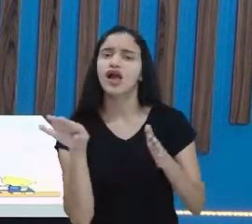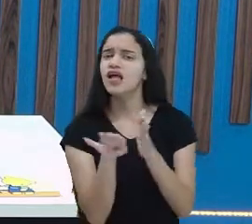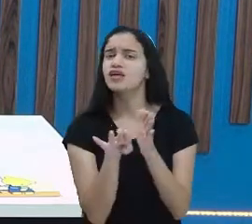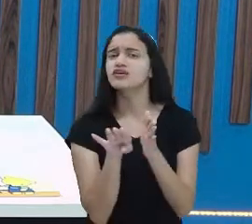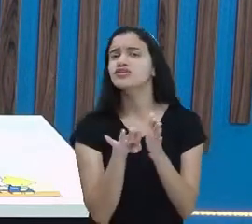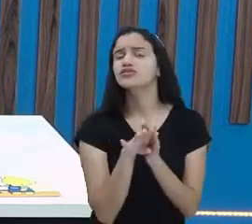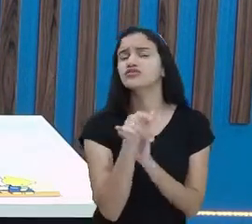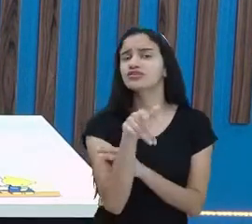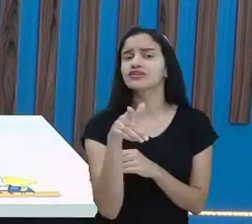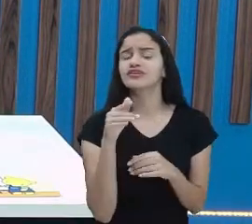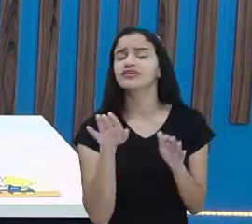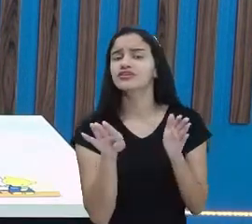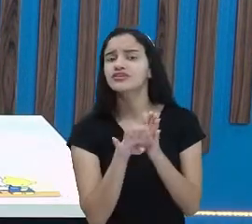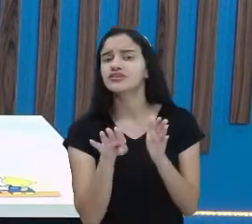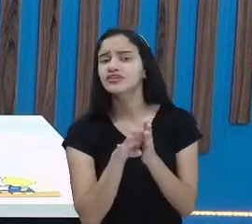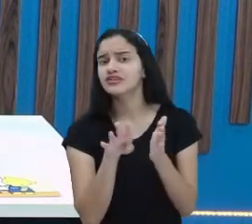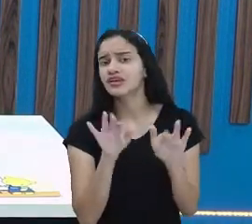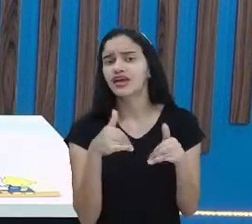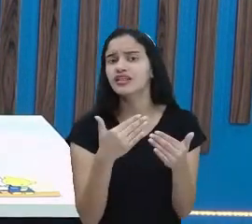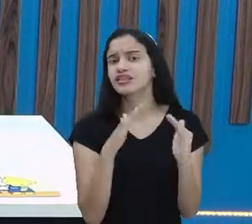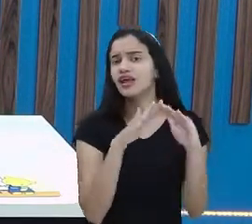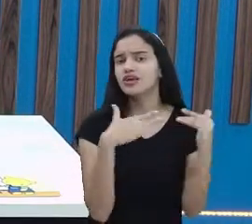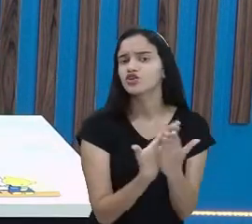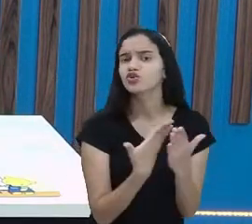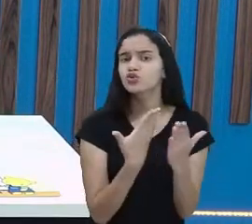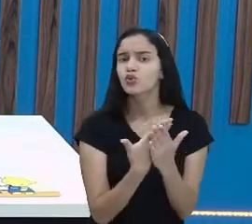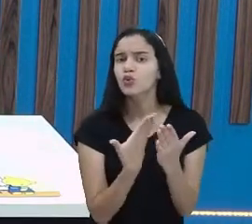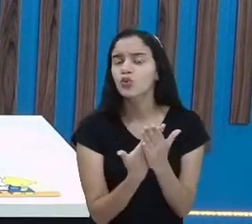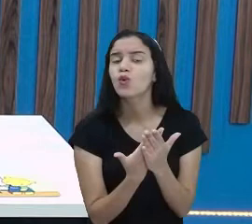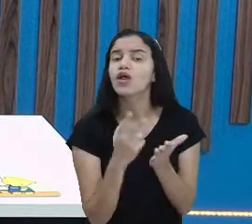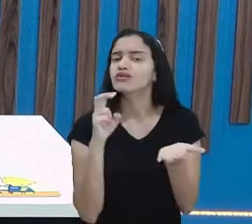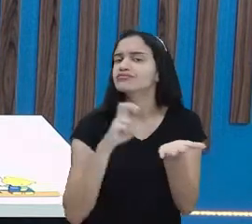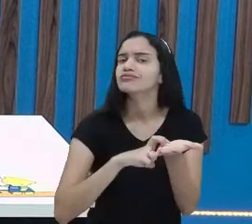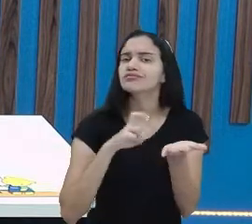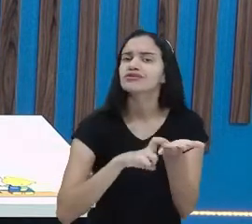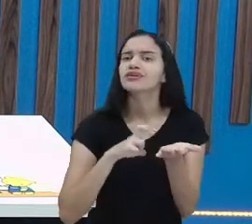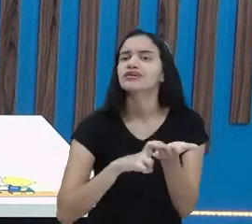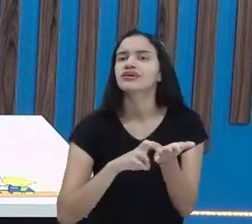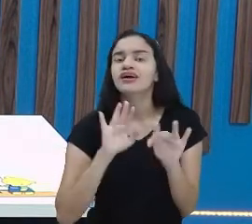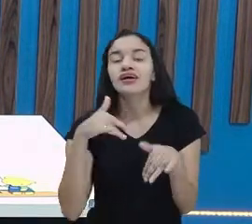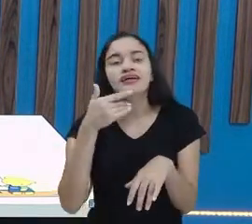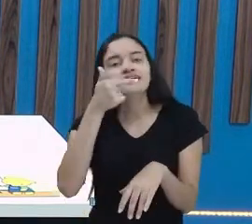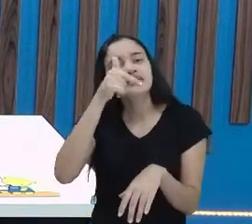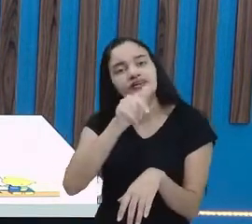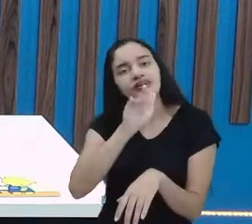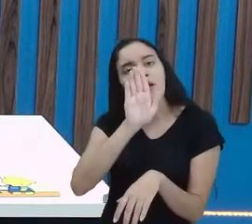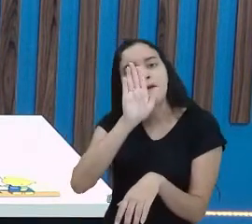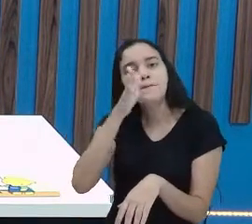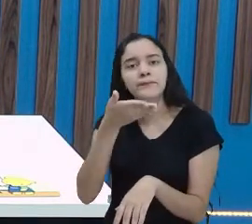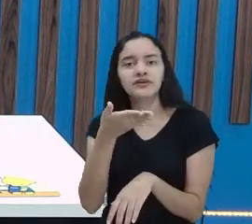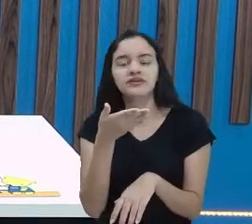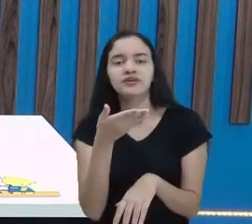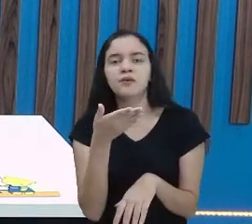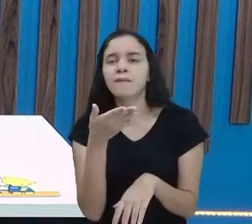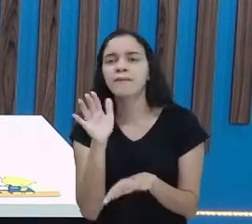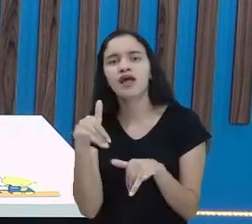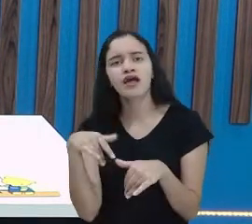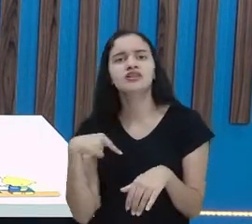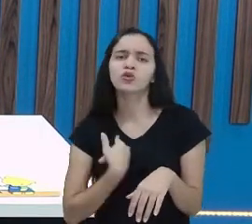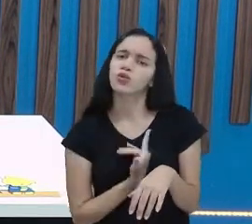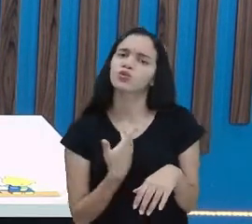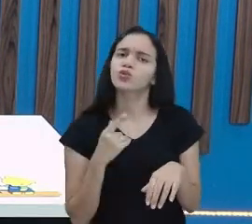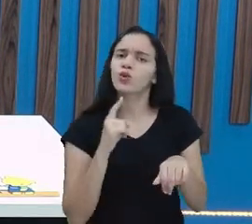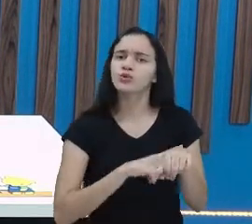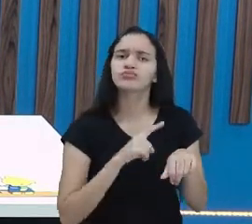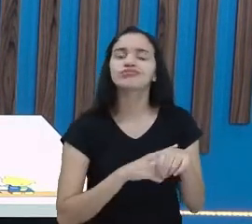escola se você estuda no horário da manhã? Não é, professora Iris? Quem estuda de manhã entra a partir das 7h30. Até o nosso horário